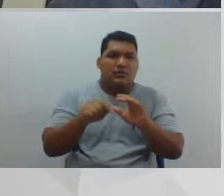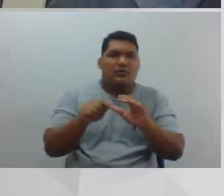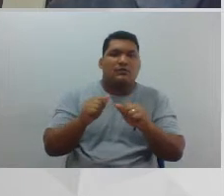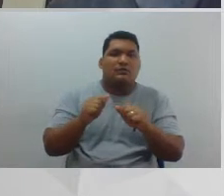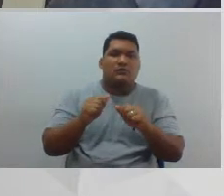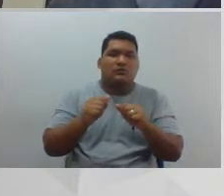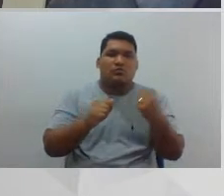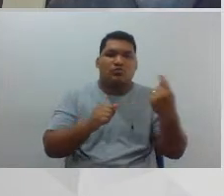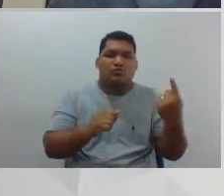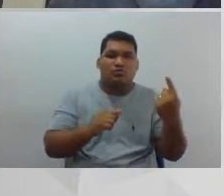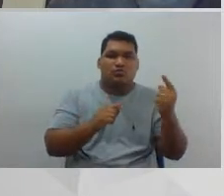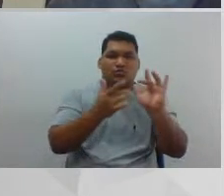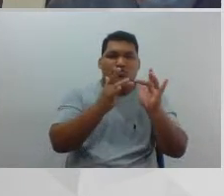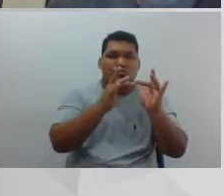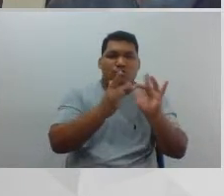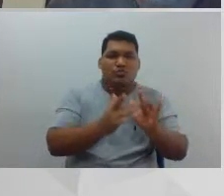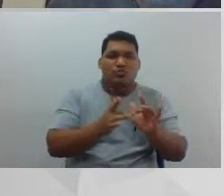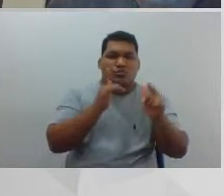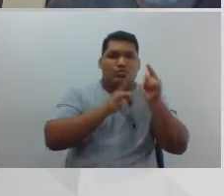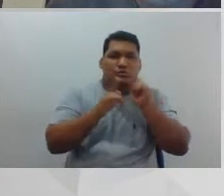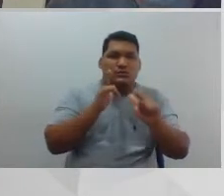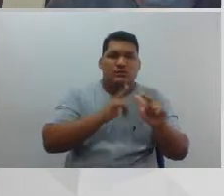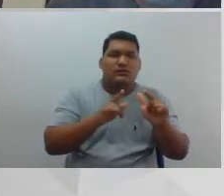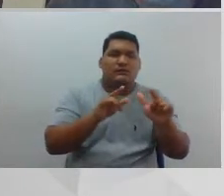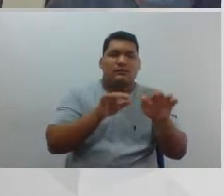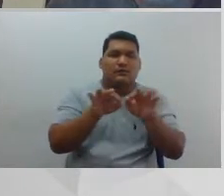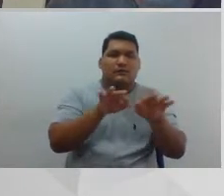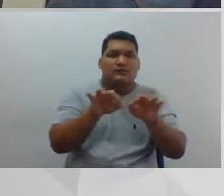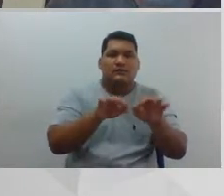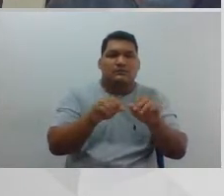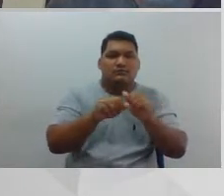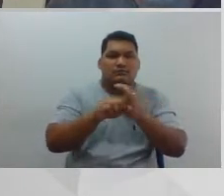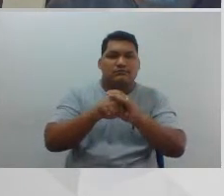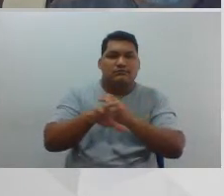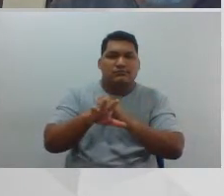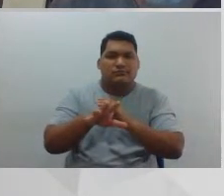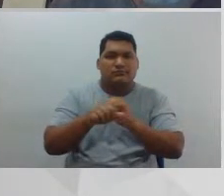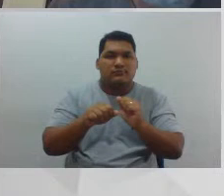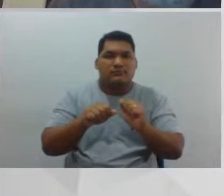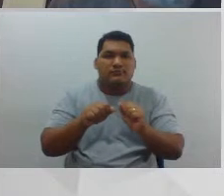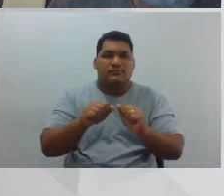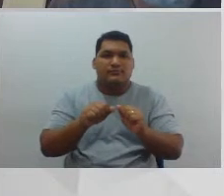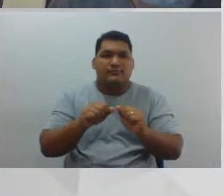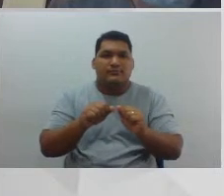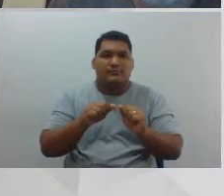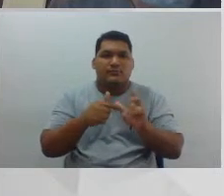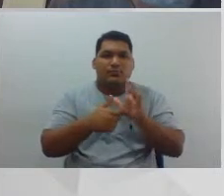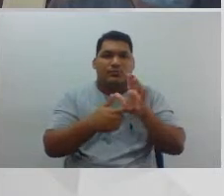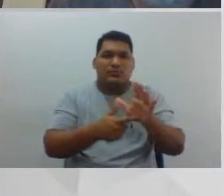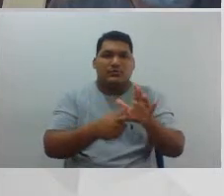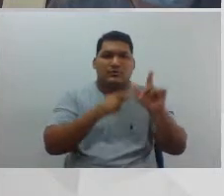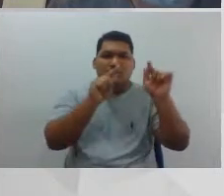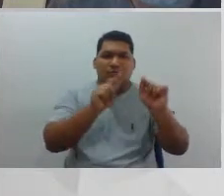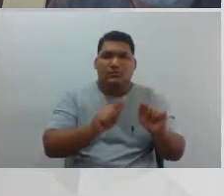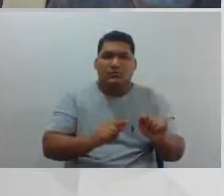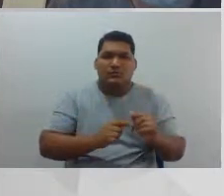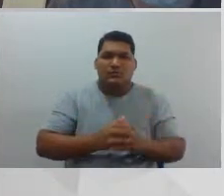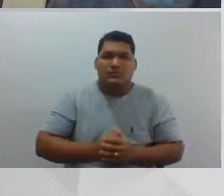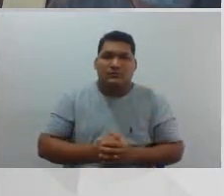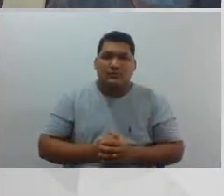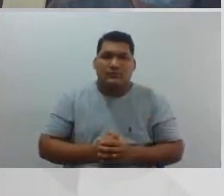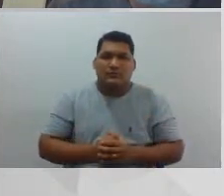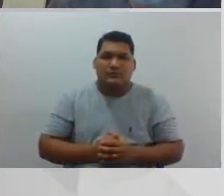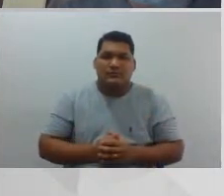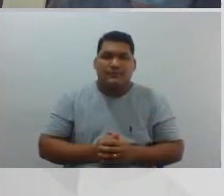um mapeamento linear entrada-saída. Tá? Já mostrei essa figura. Então, duas classes, a classe dos mais e a classe